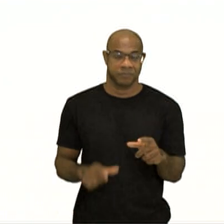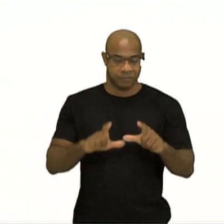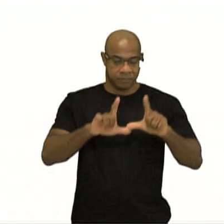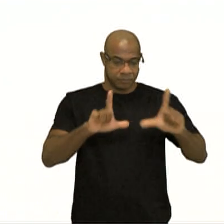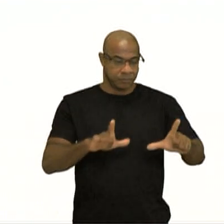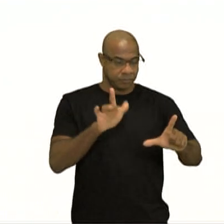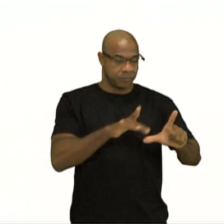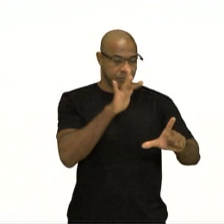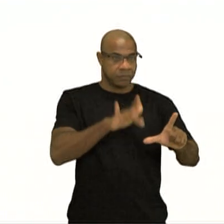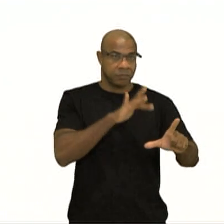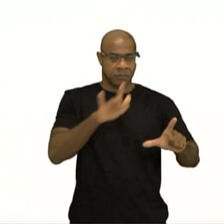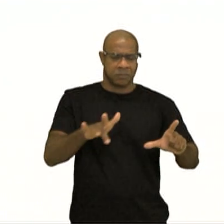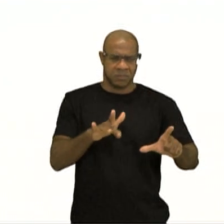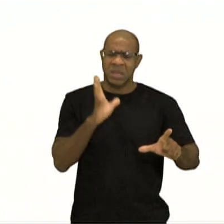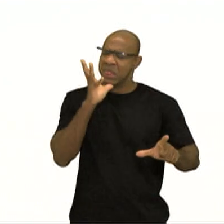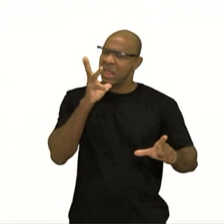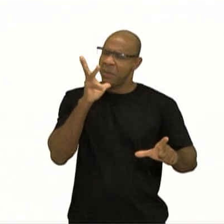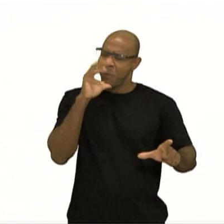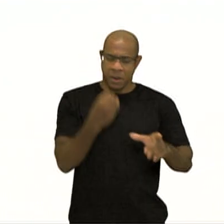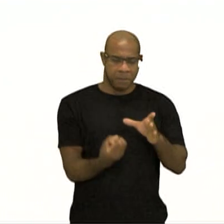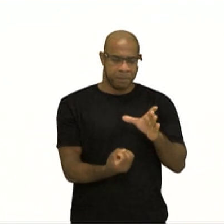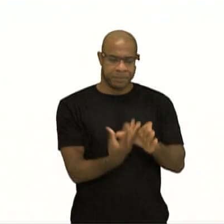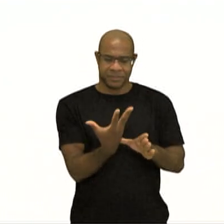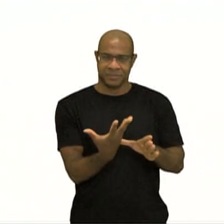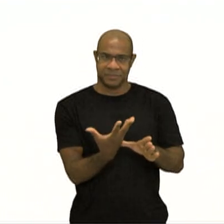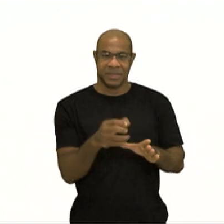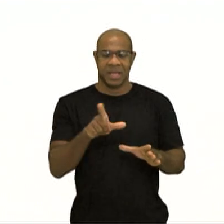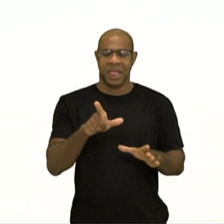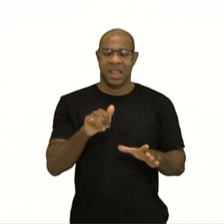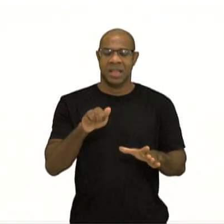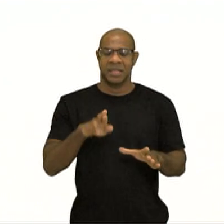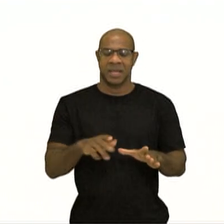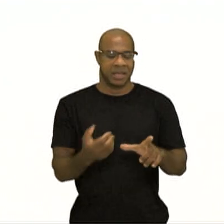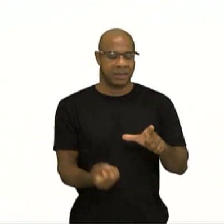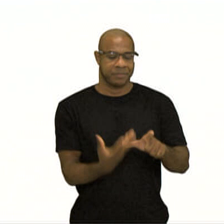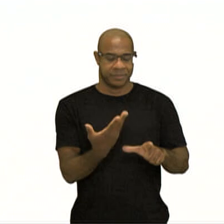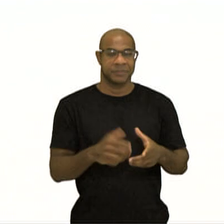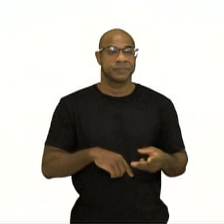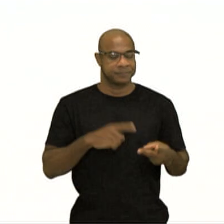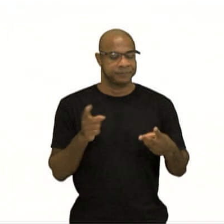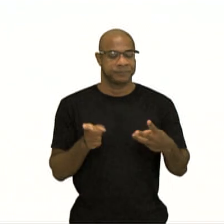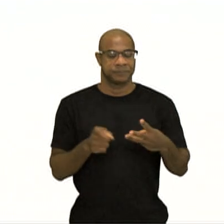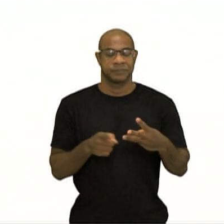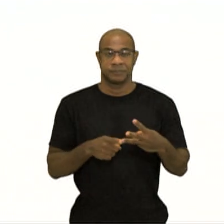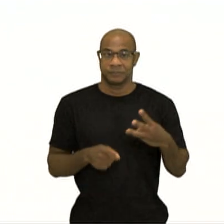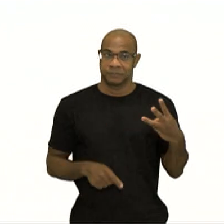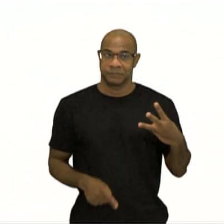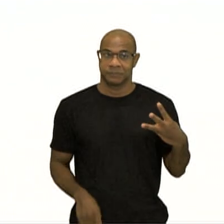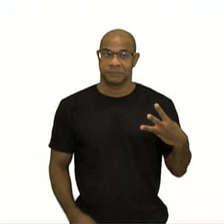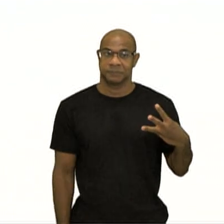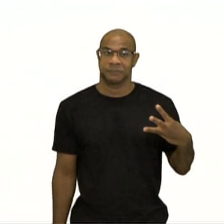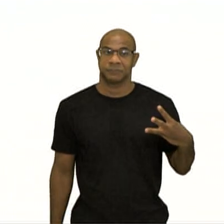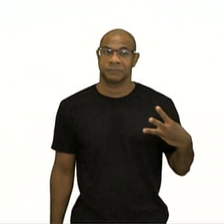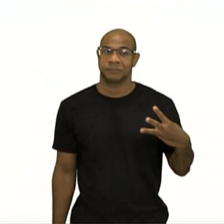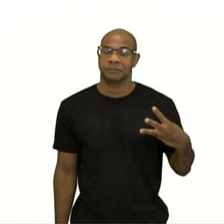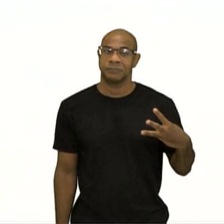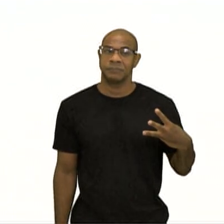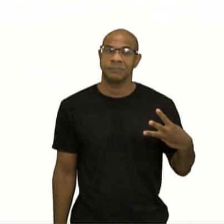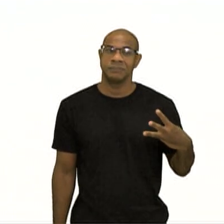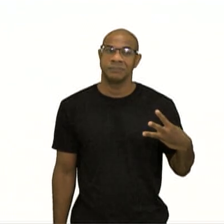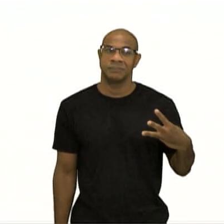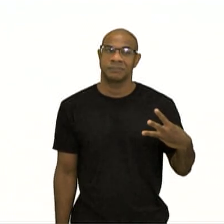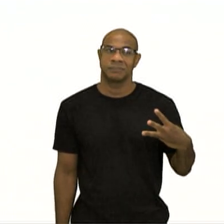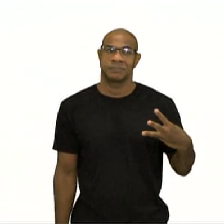para iniciar? Start up, iniciar. 3. Do you save your files before shutting down